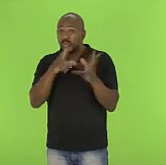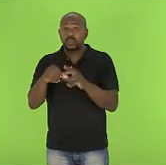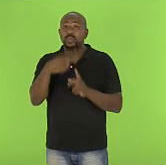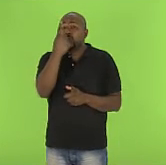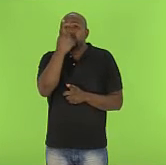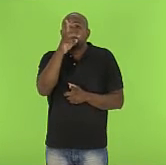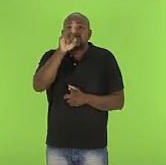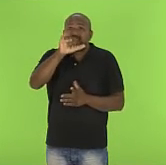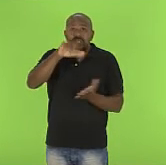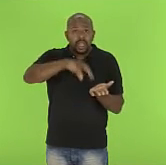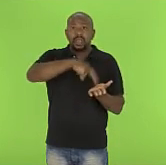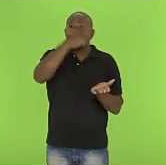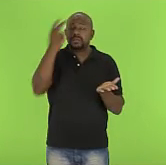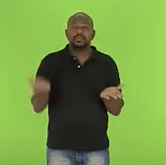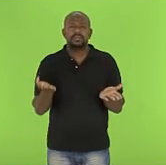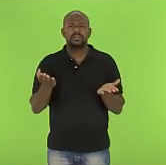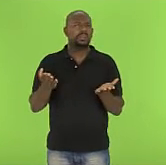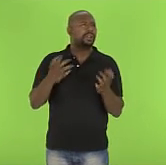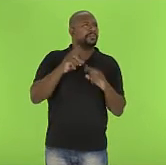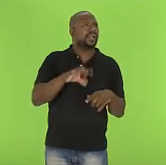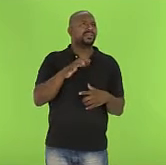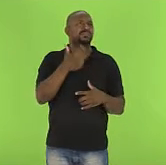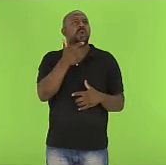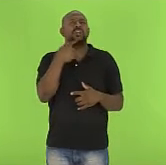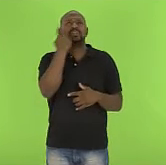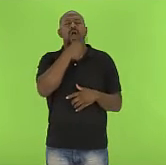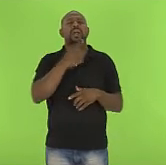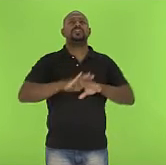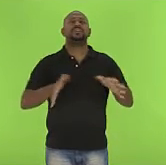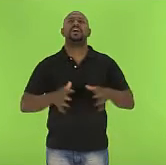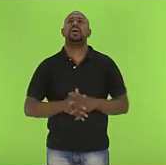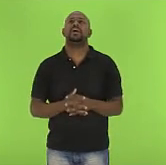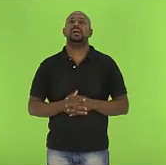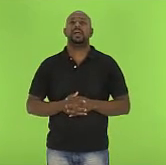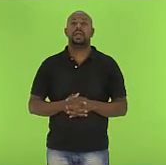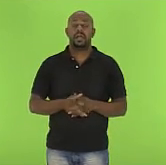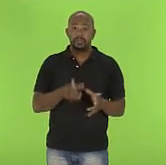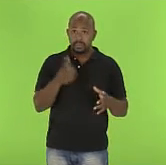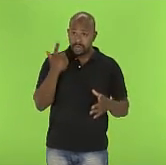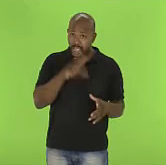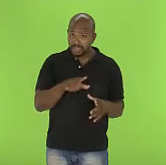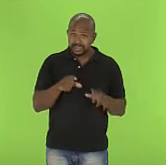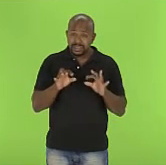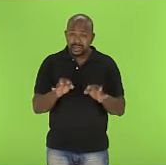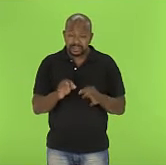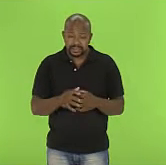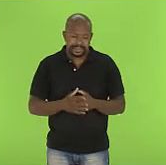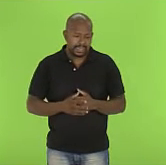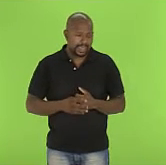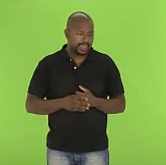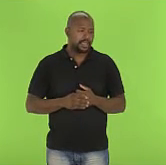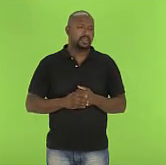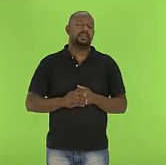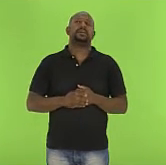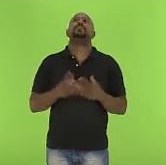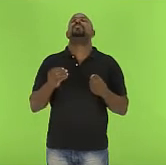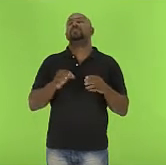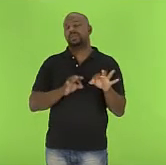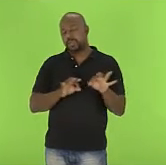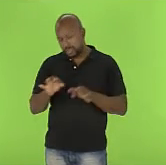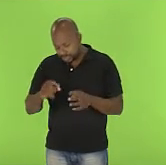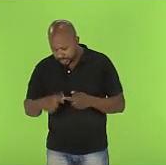filmou tudo em um dia, né? Menos que um dia, 12 horas. E para isso acontecer...